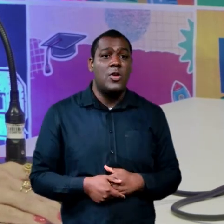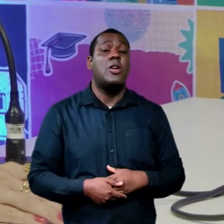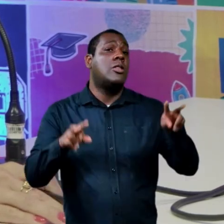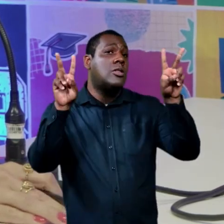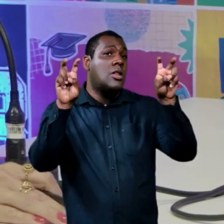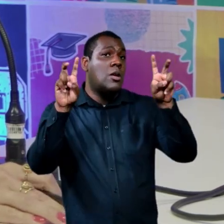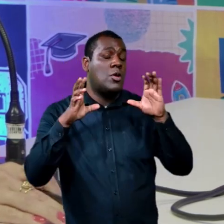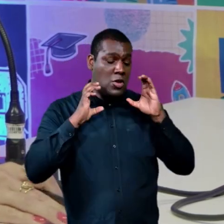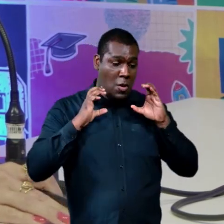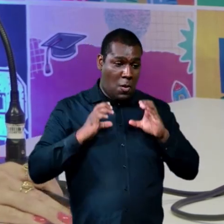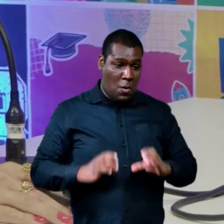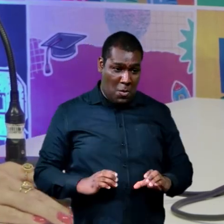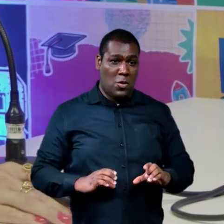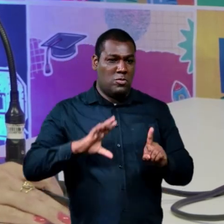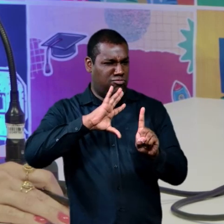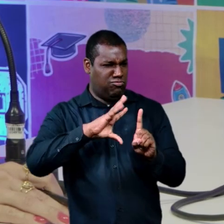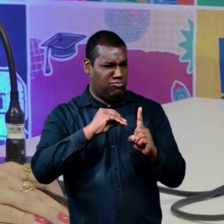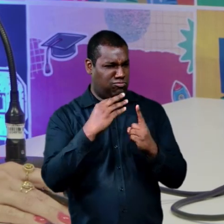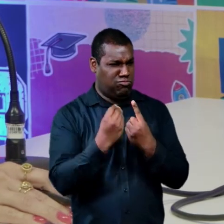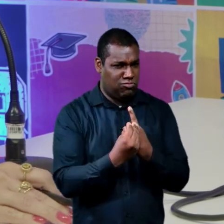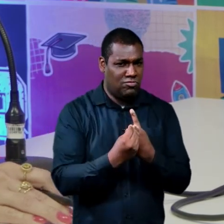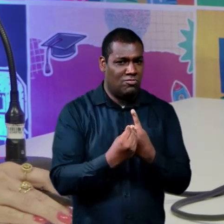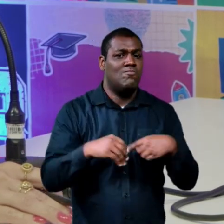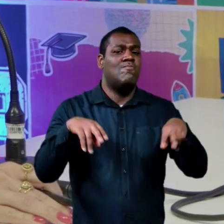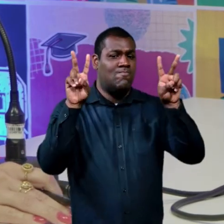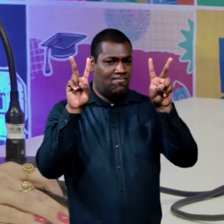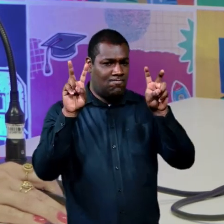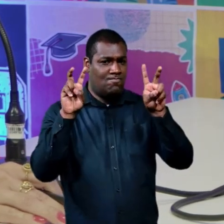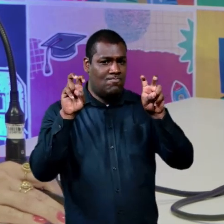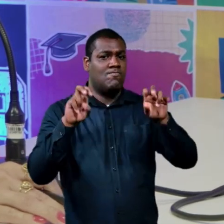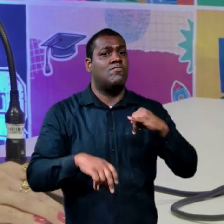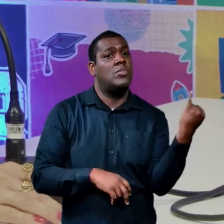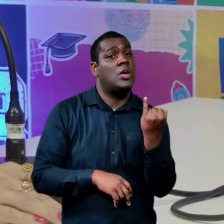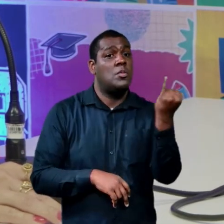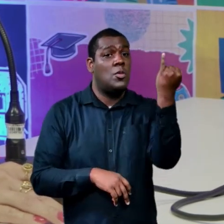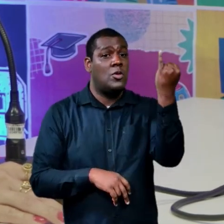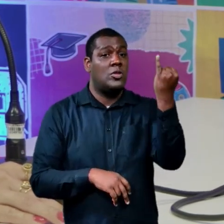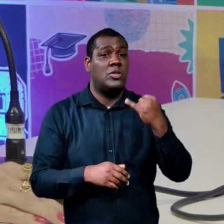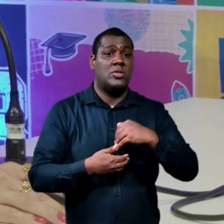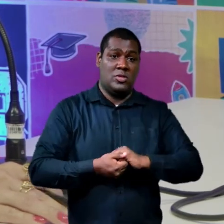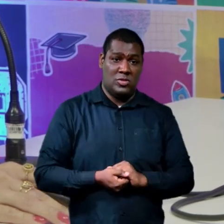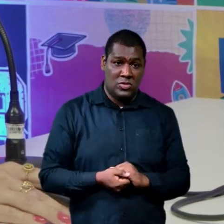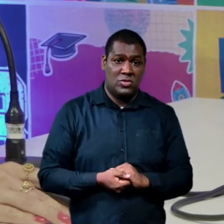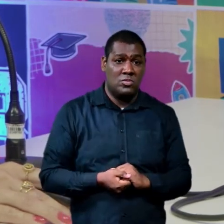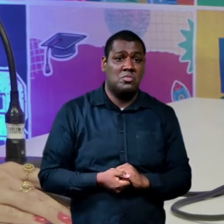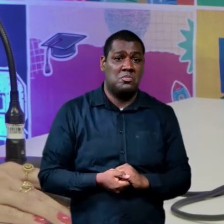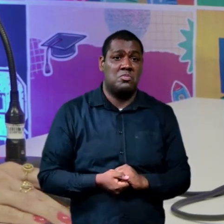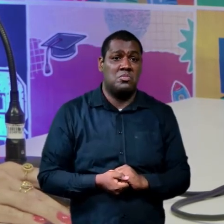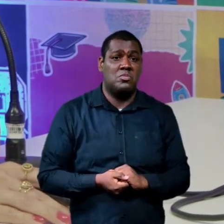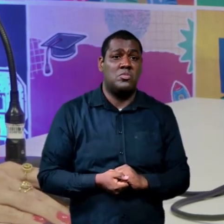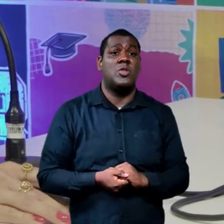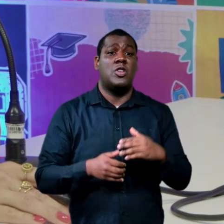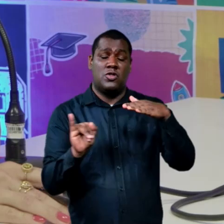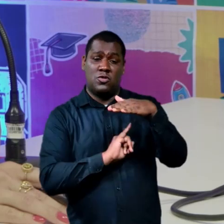de natureza sexual. É um tema fundamental de ser discutido, um tema caro, eu diria, até para as instituições